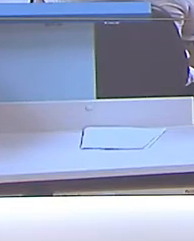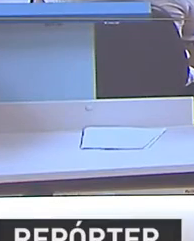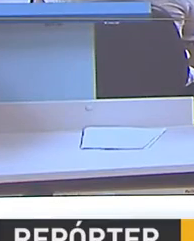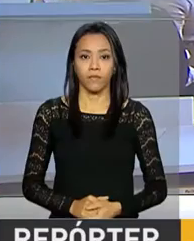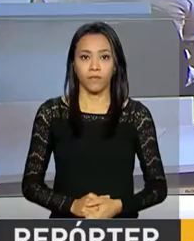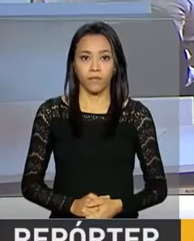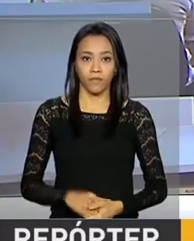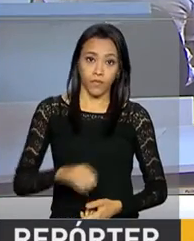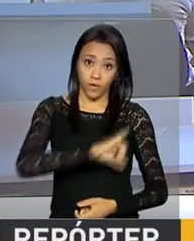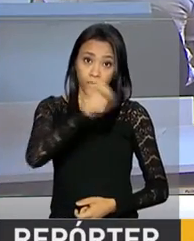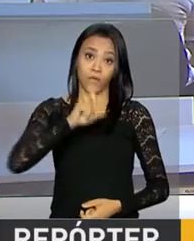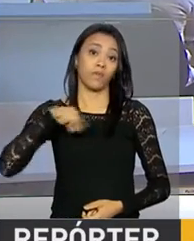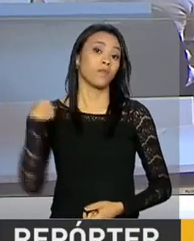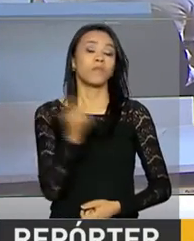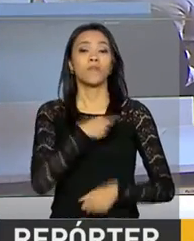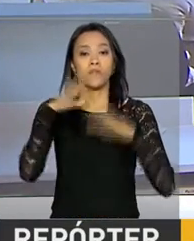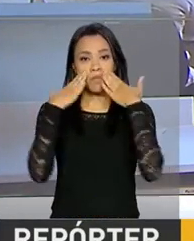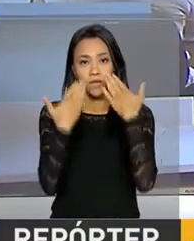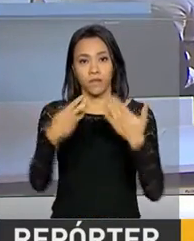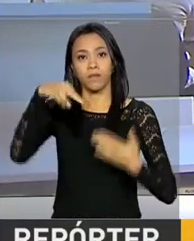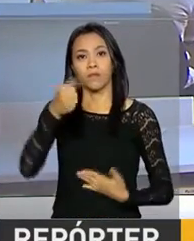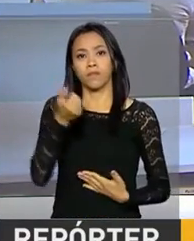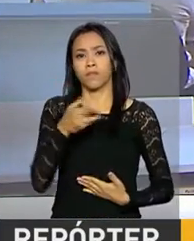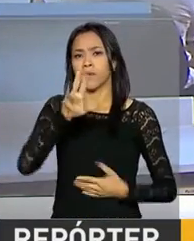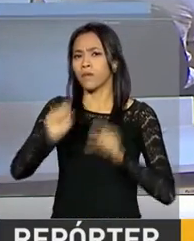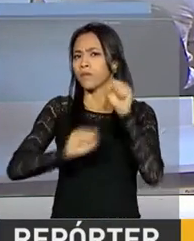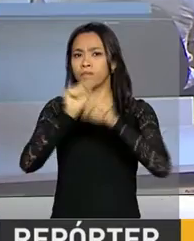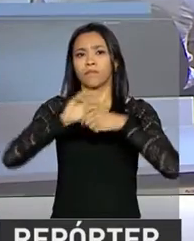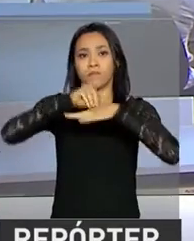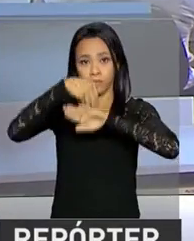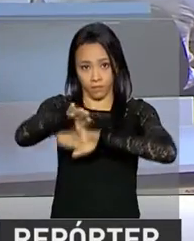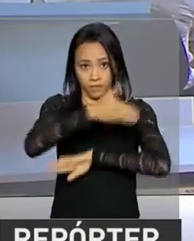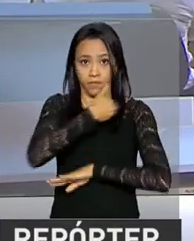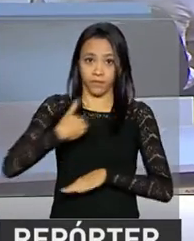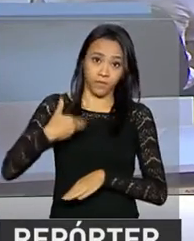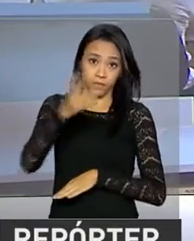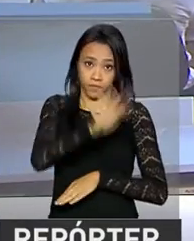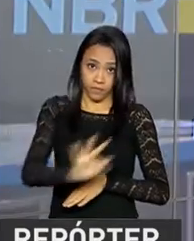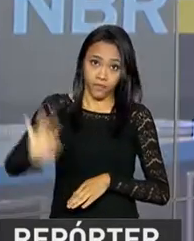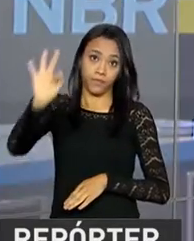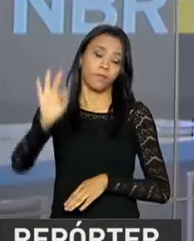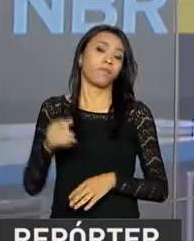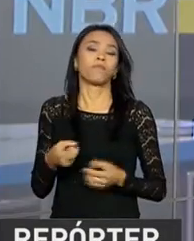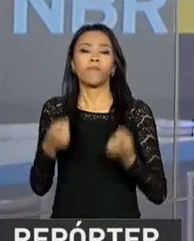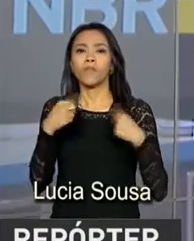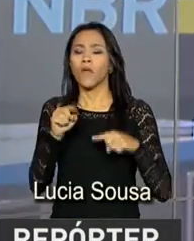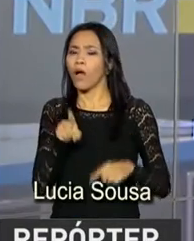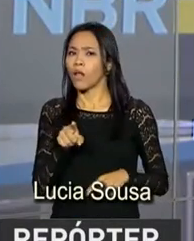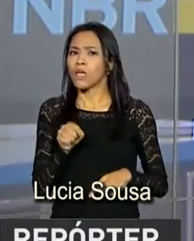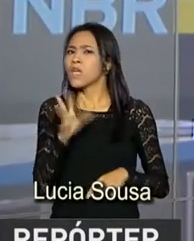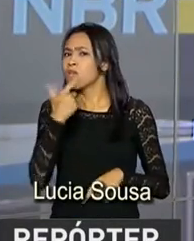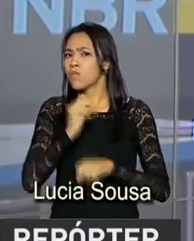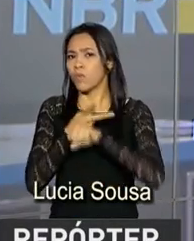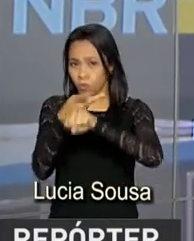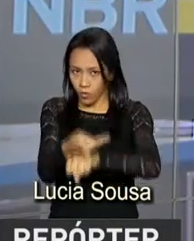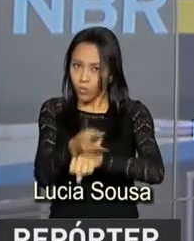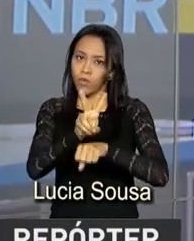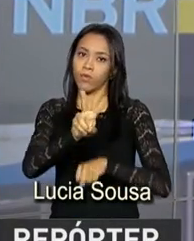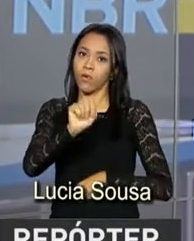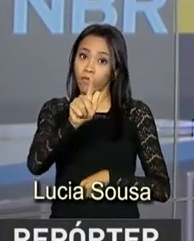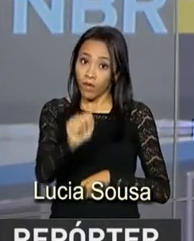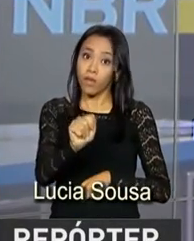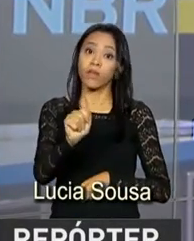lá estamos de volta com repórter nbr as notícias do governo federal olha só quem está à procura de uma vaga no ensino